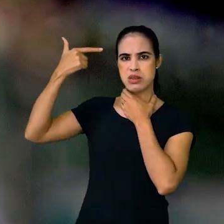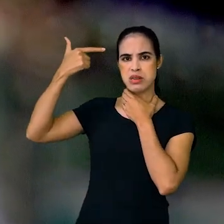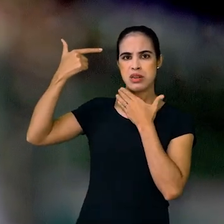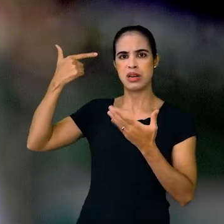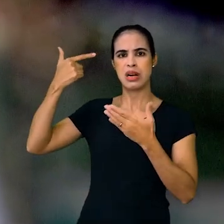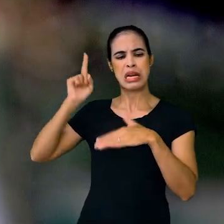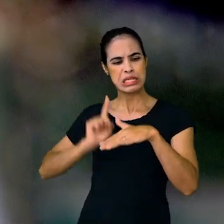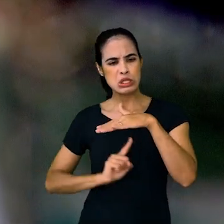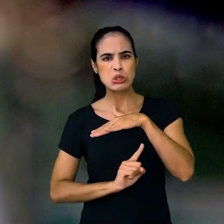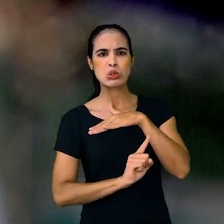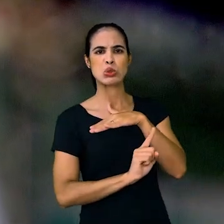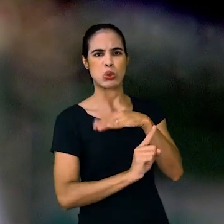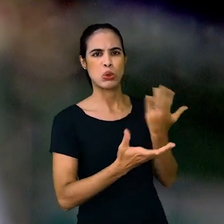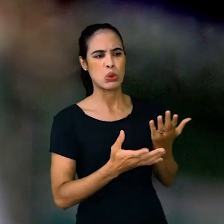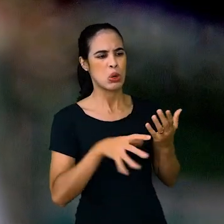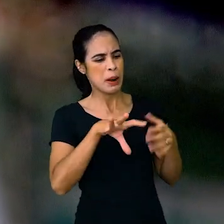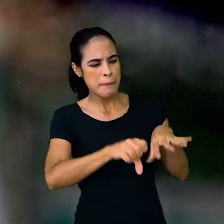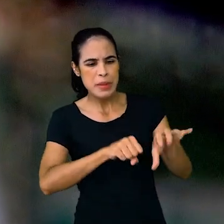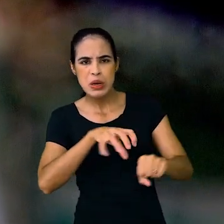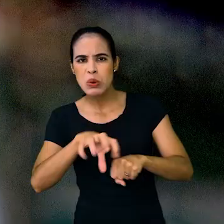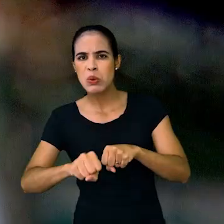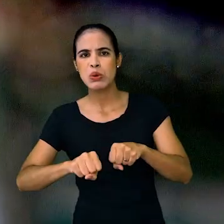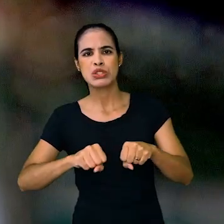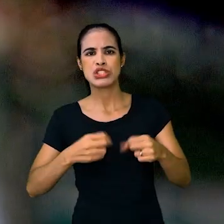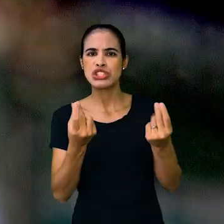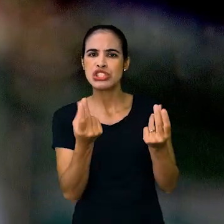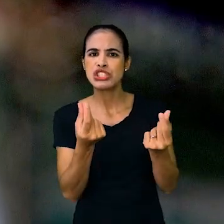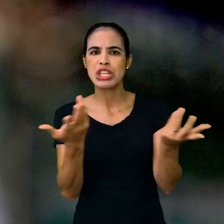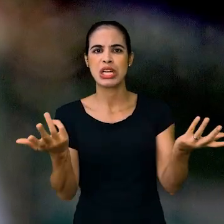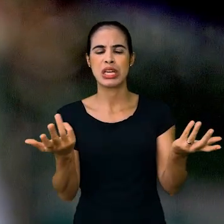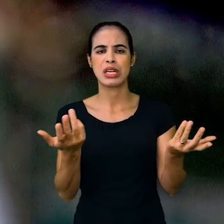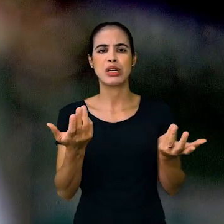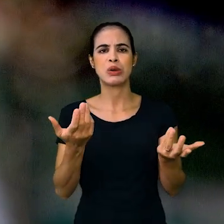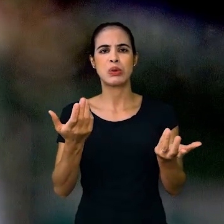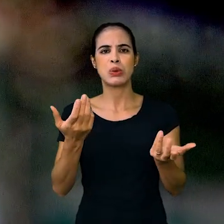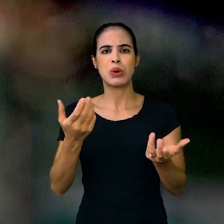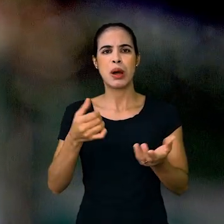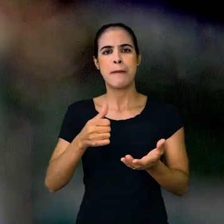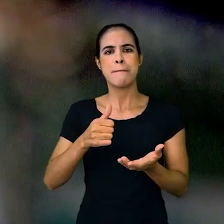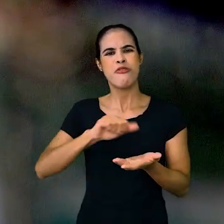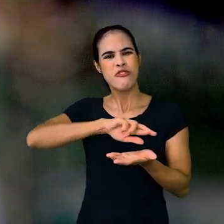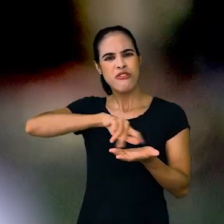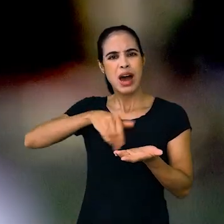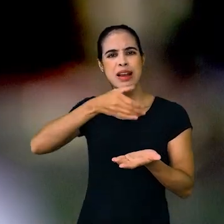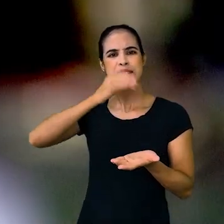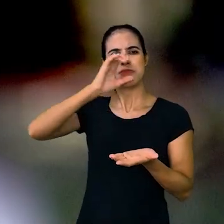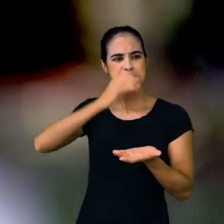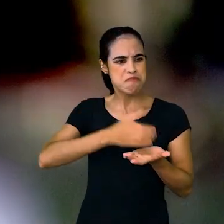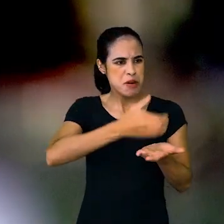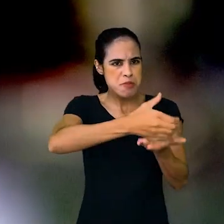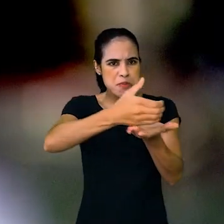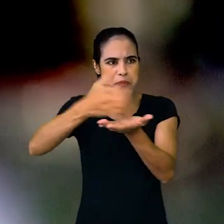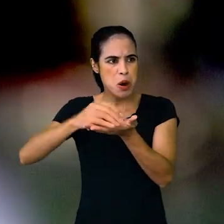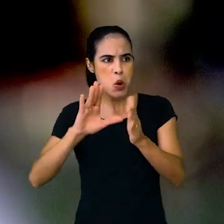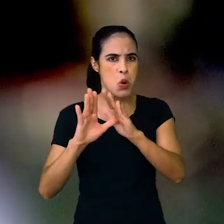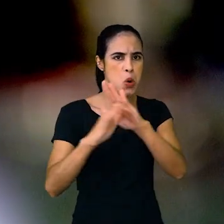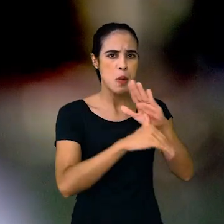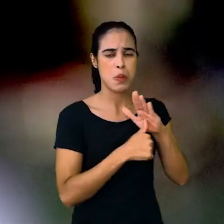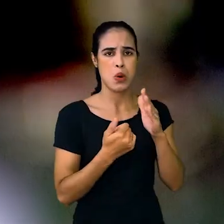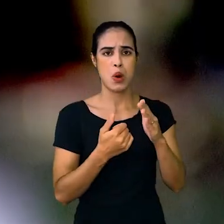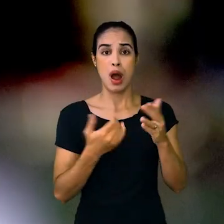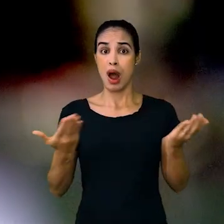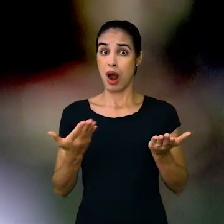pegaram dinheiro, cordão, bebida, sempre muito violentos. A gente vem trabalhar com medo,